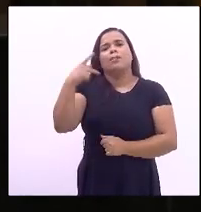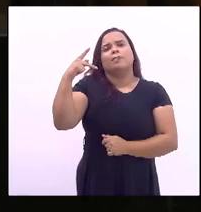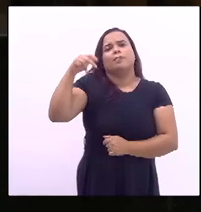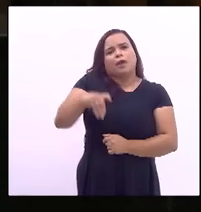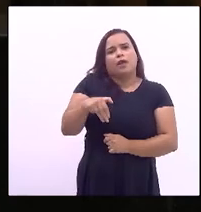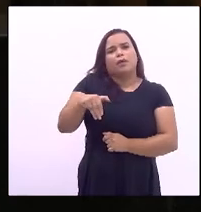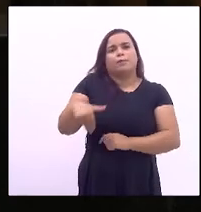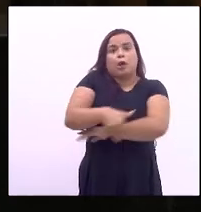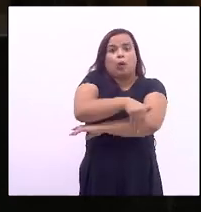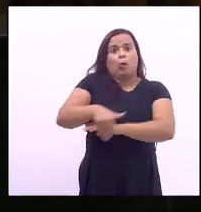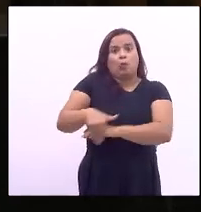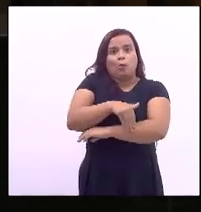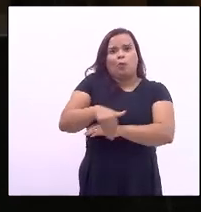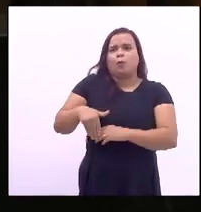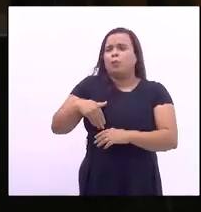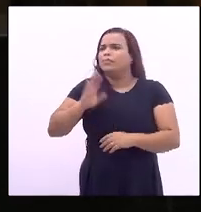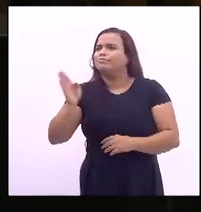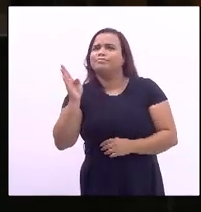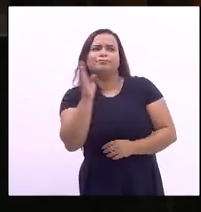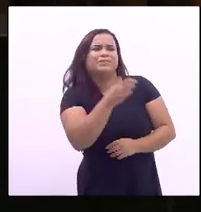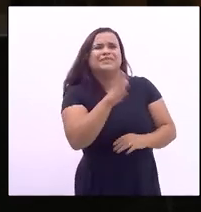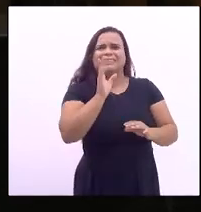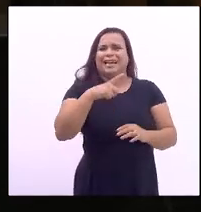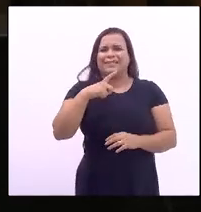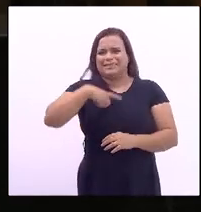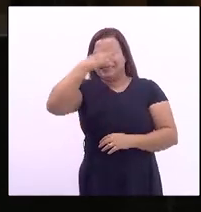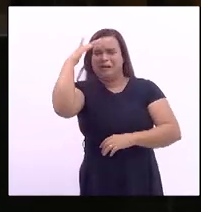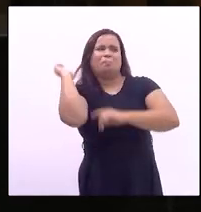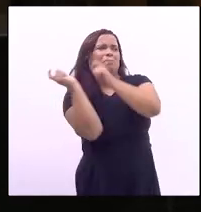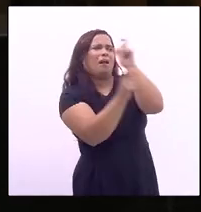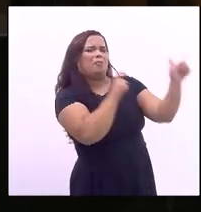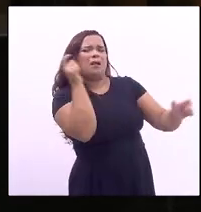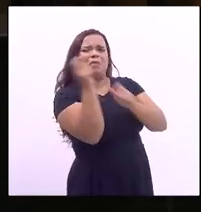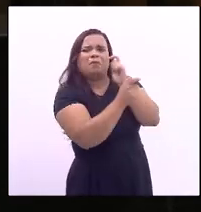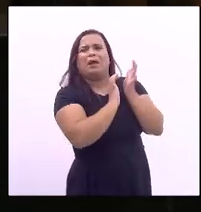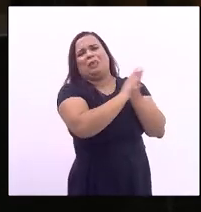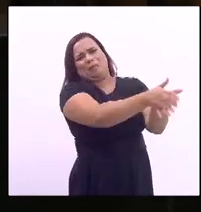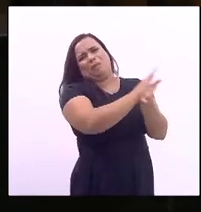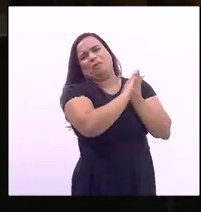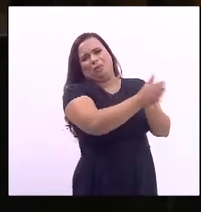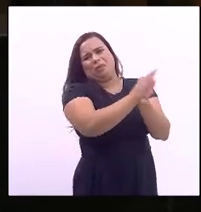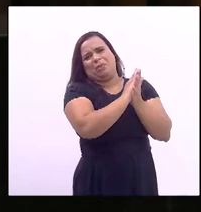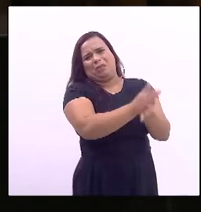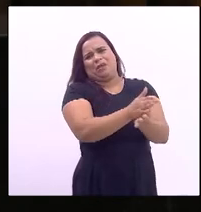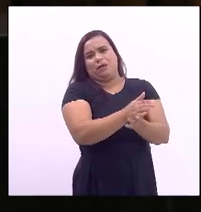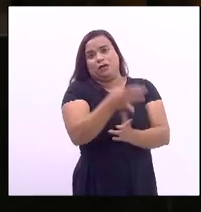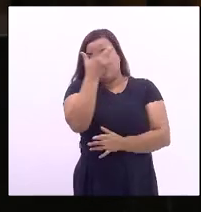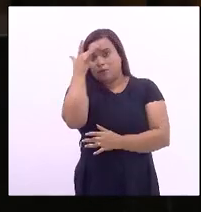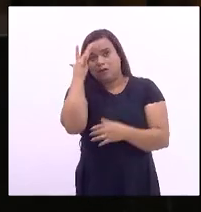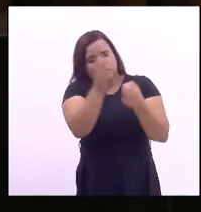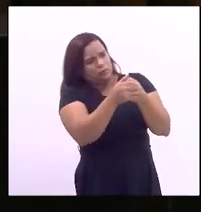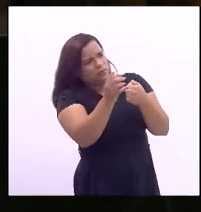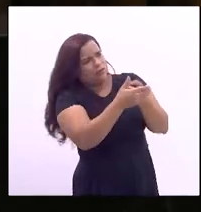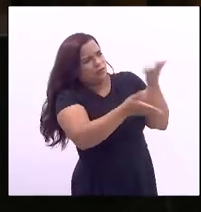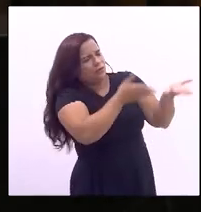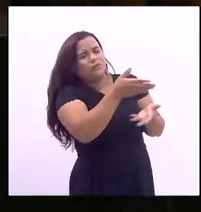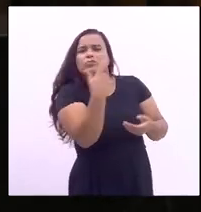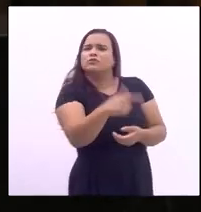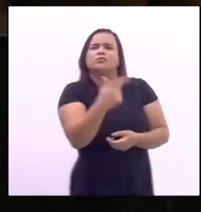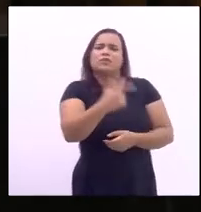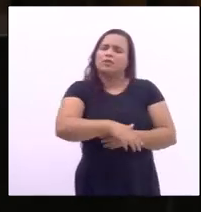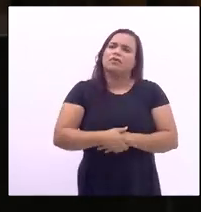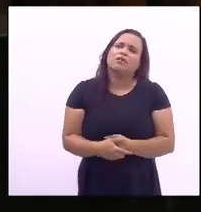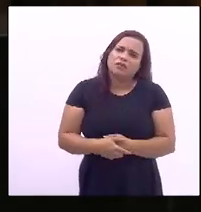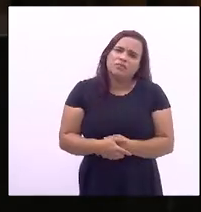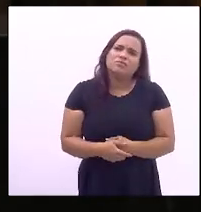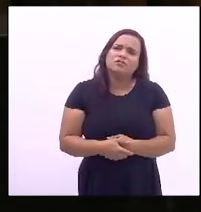militar que está na rua já sendo esculachado e humilhado por quem deveria zelar por ele quer